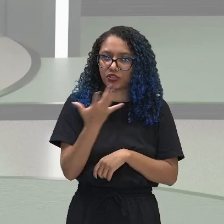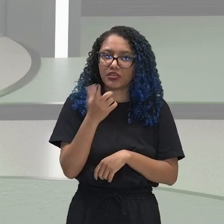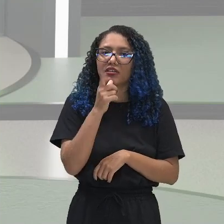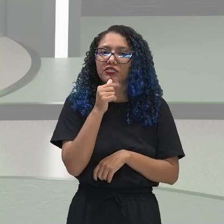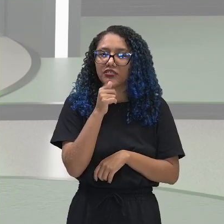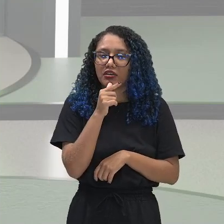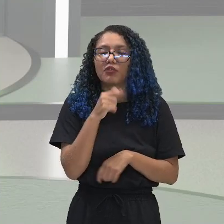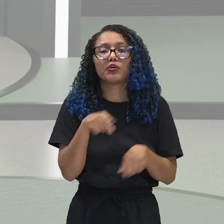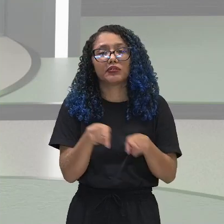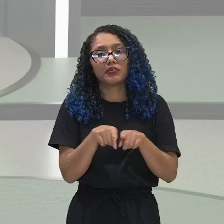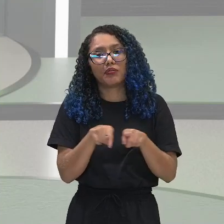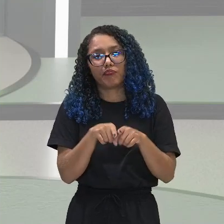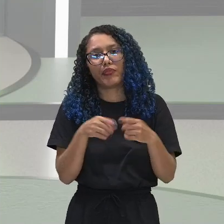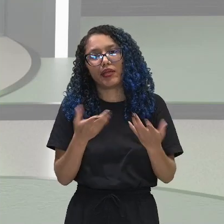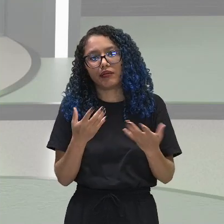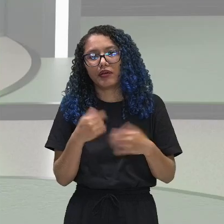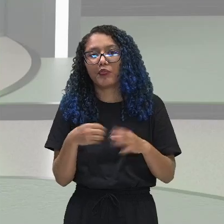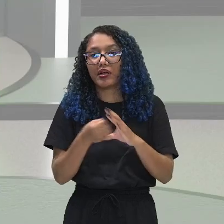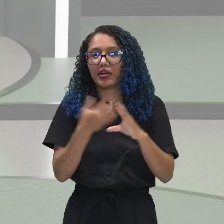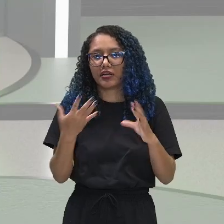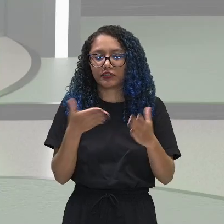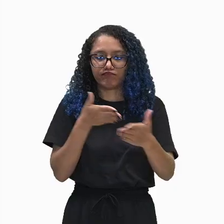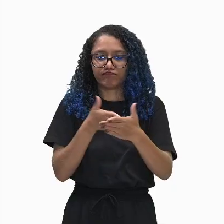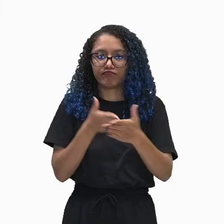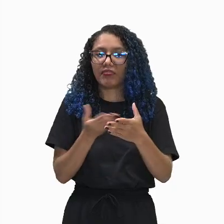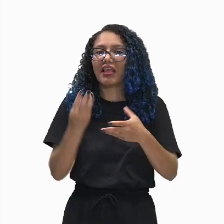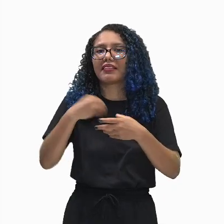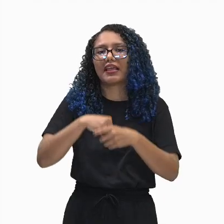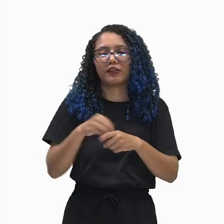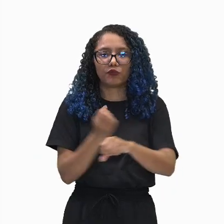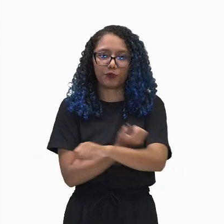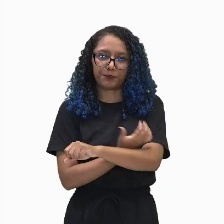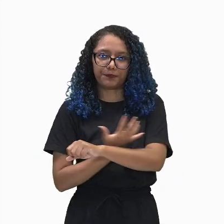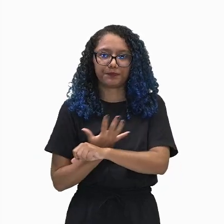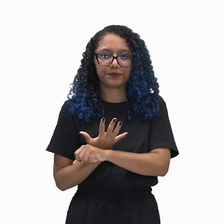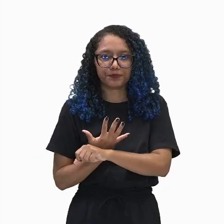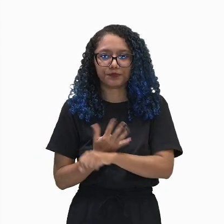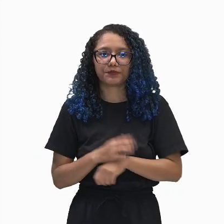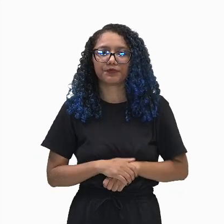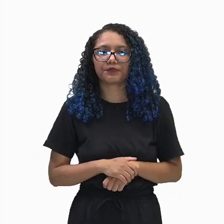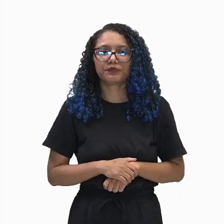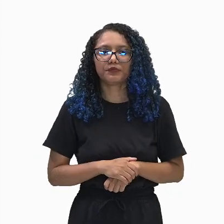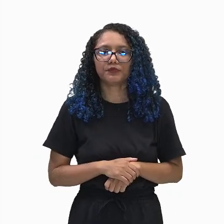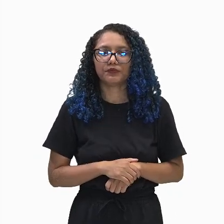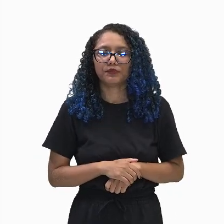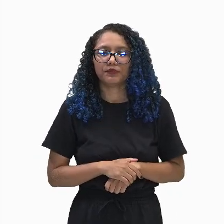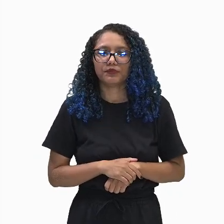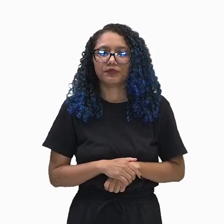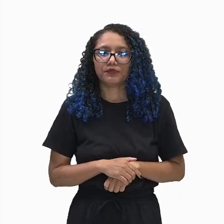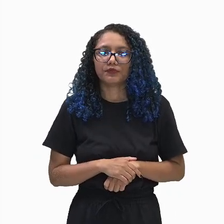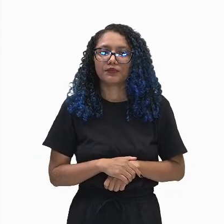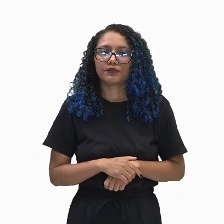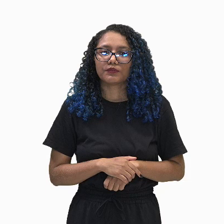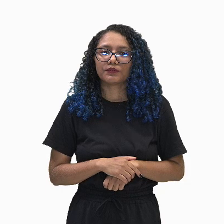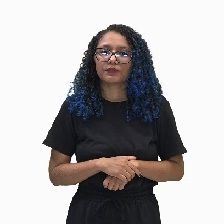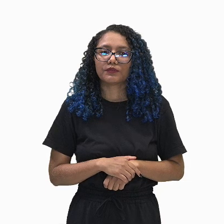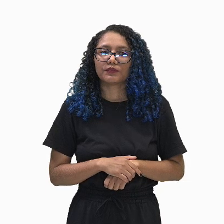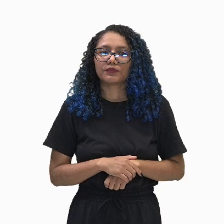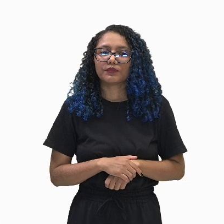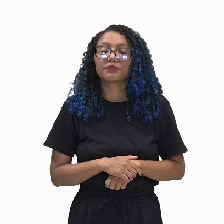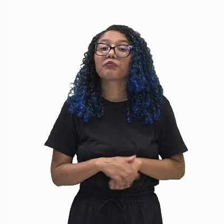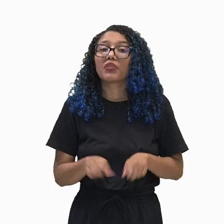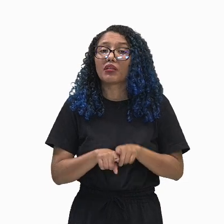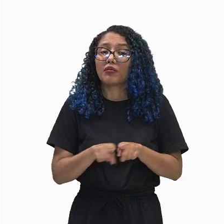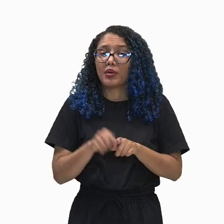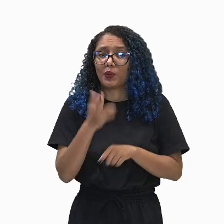um fator limitante interno da planta. Vamos dar continuidade aí. Presença de